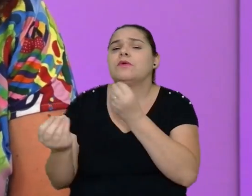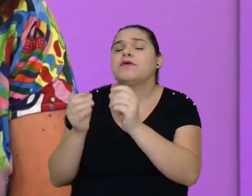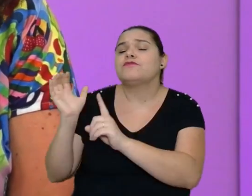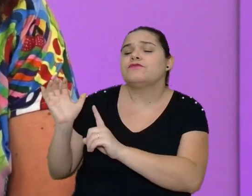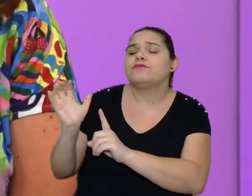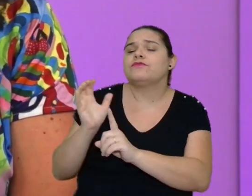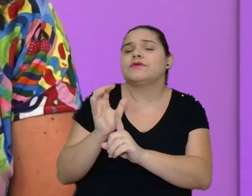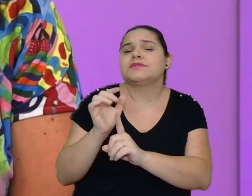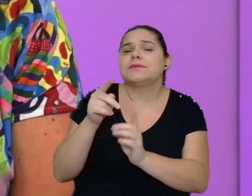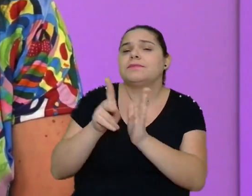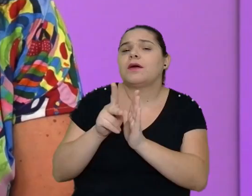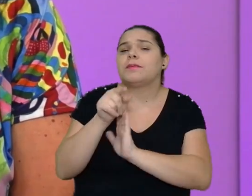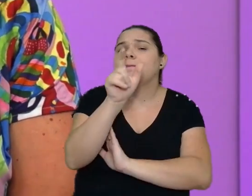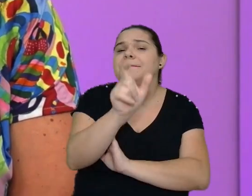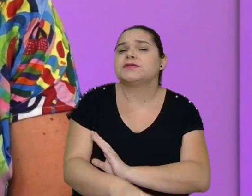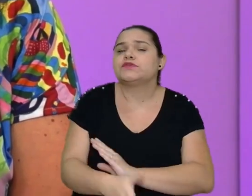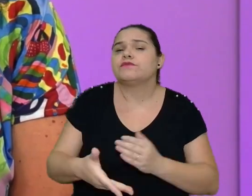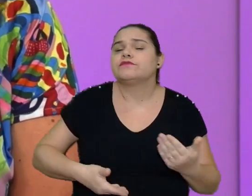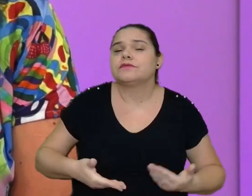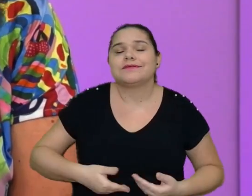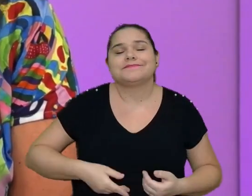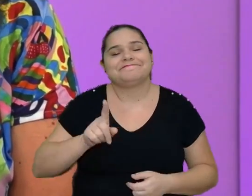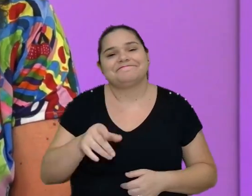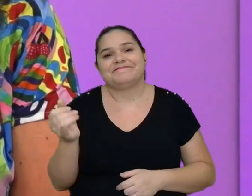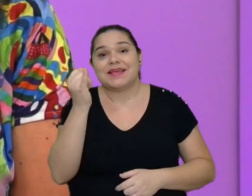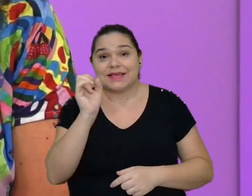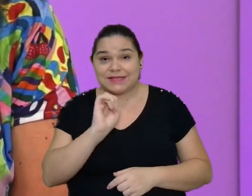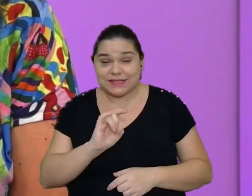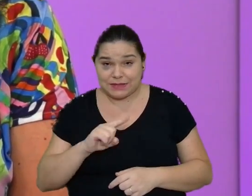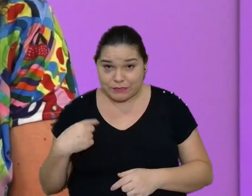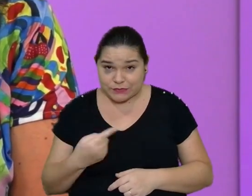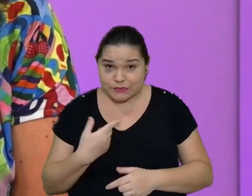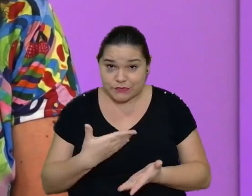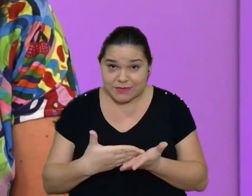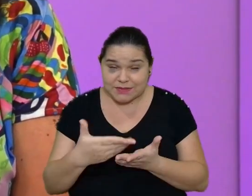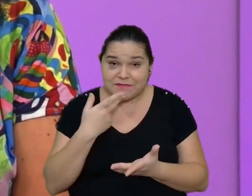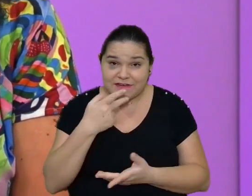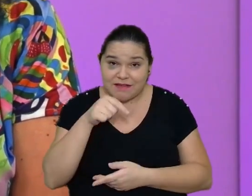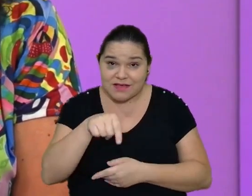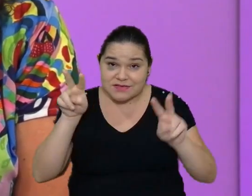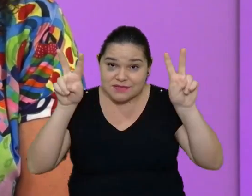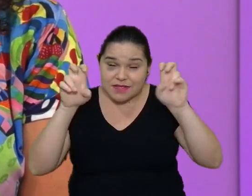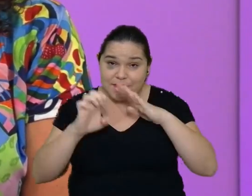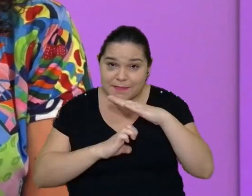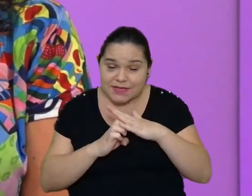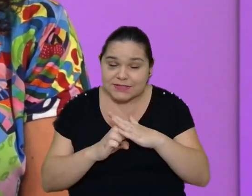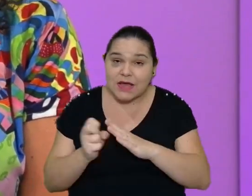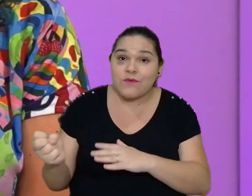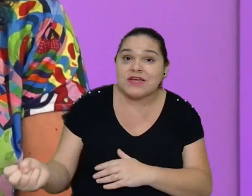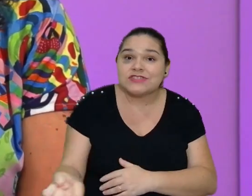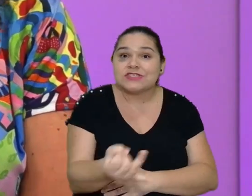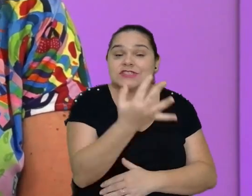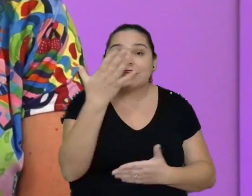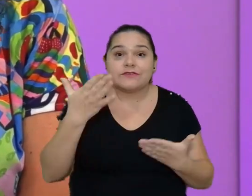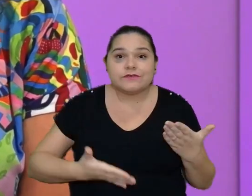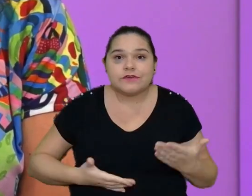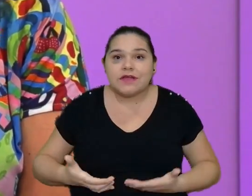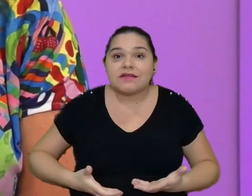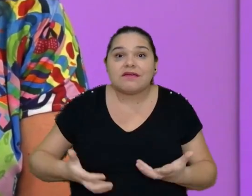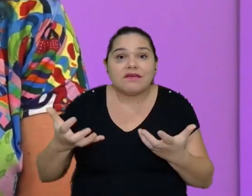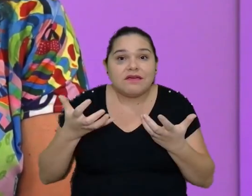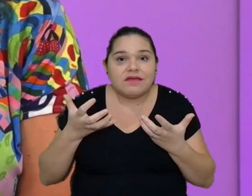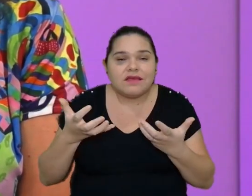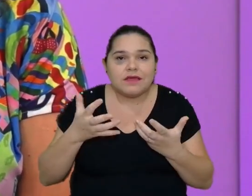né? E é impressionante, a partir do momento que a gente começou a falar mais sobre isso na empresa, a quantidade de funcionários que vem buscar no